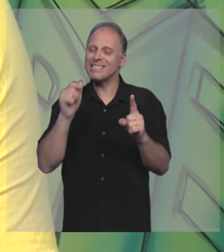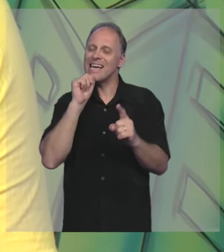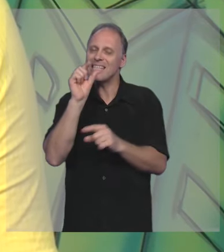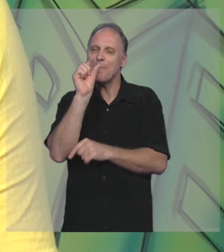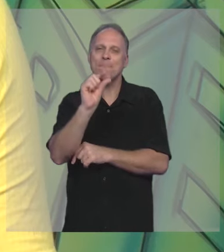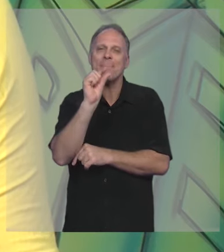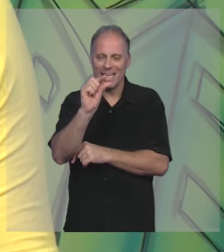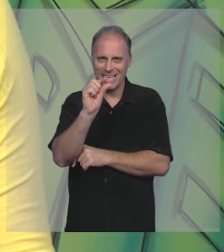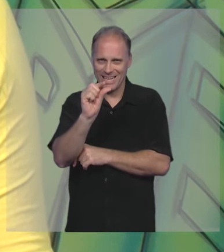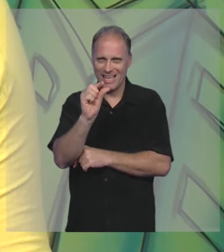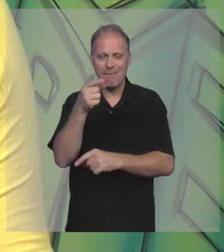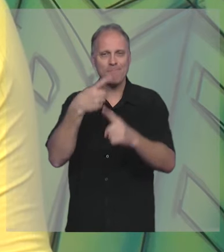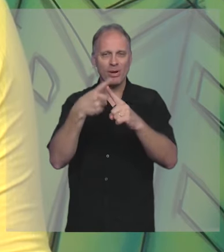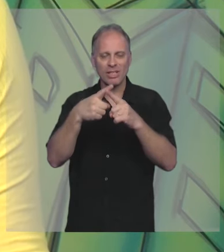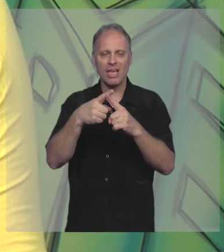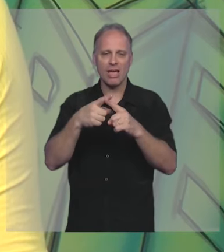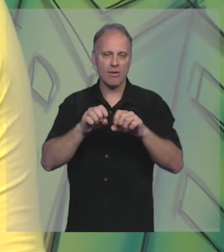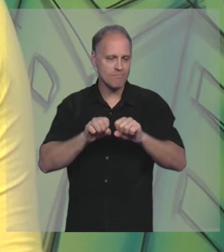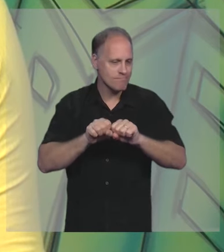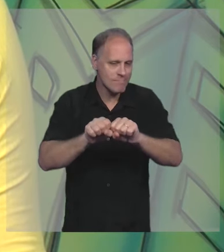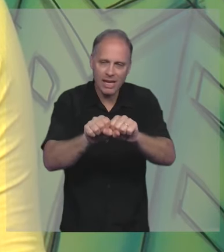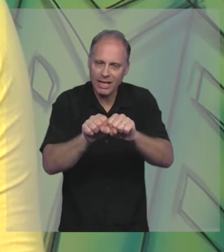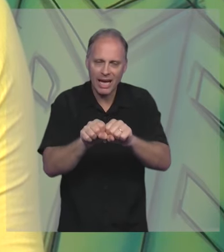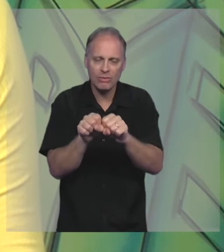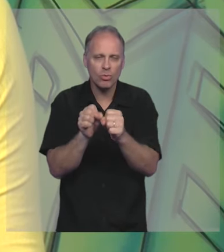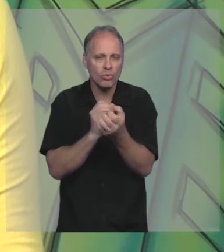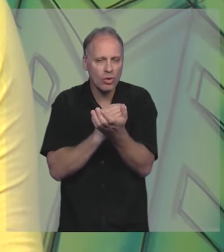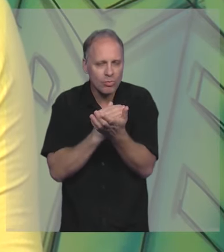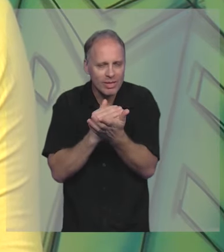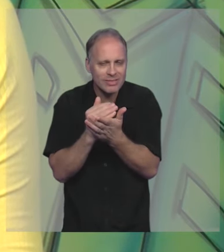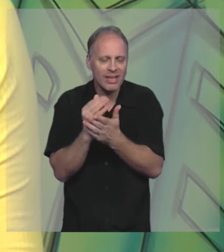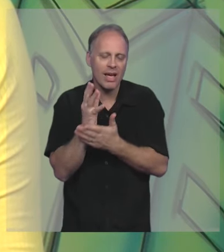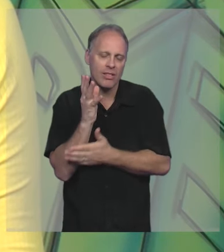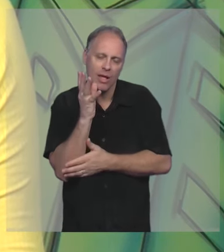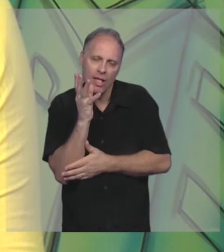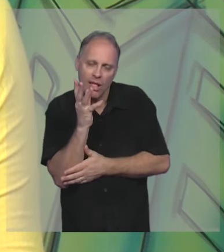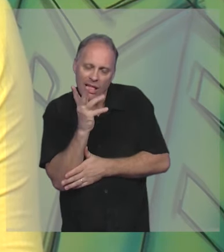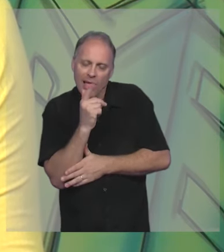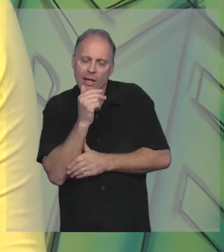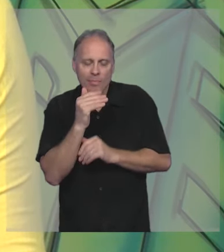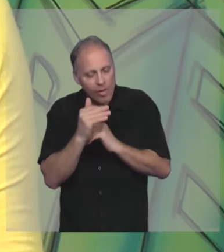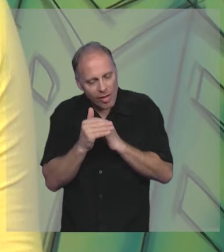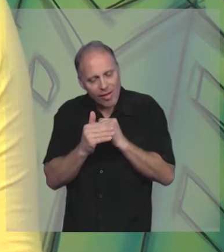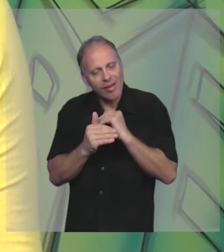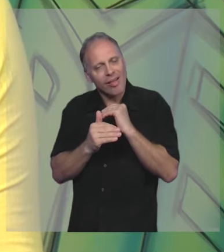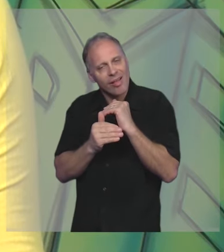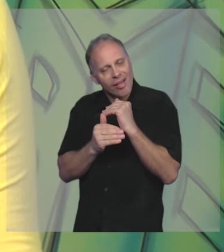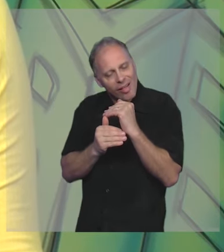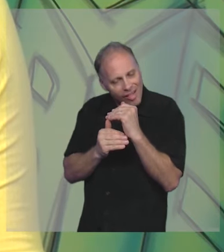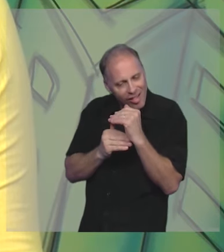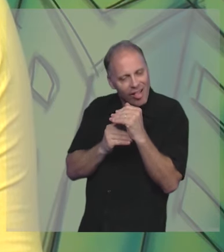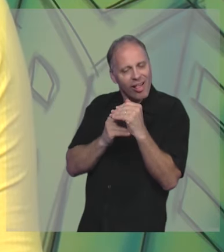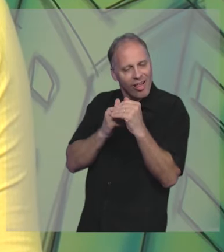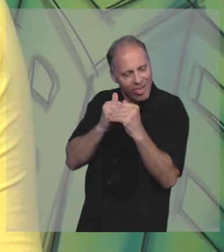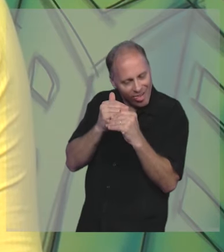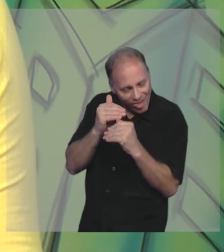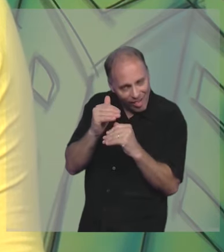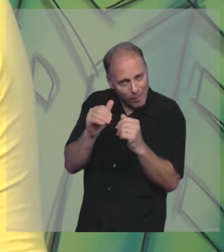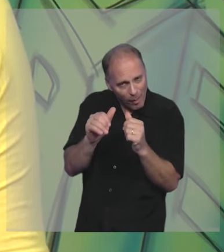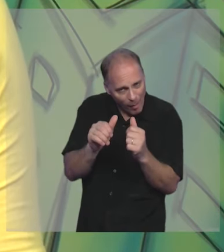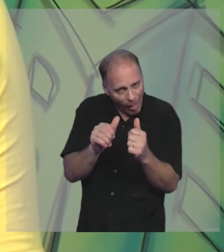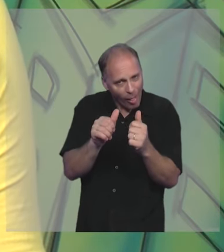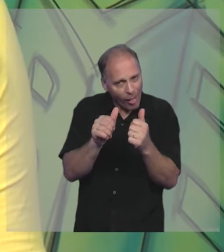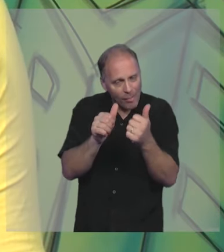sendo pequena, exatamente porque o mercado ele está reagindo, mas muito lentamente. Ele volta a respirar muito